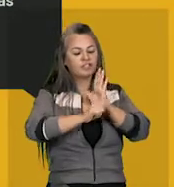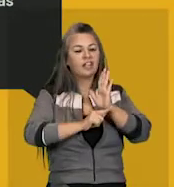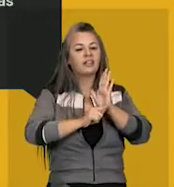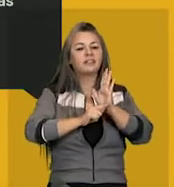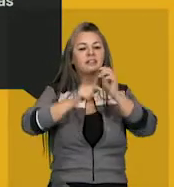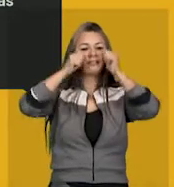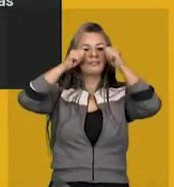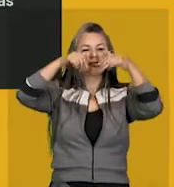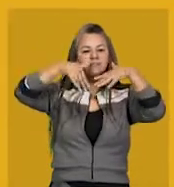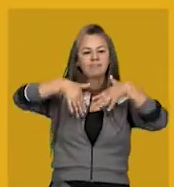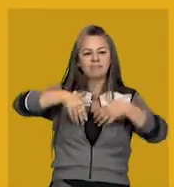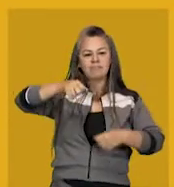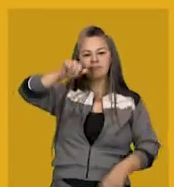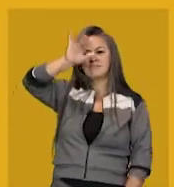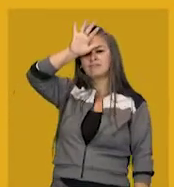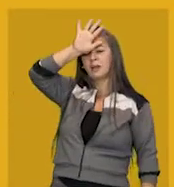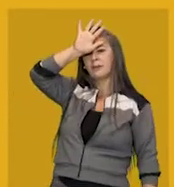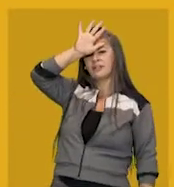cena.